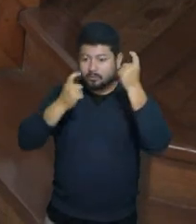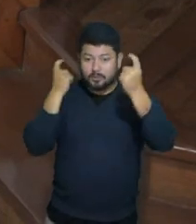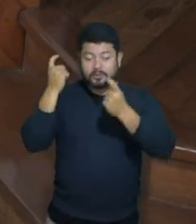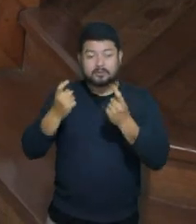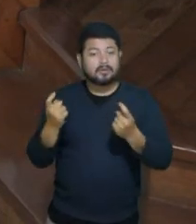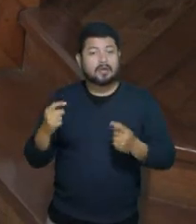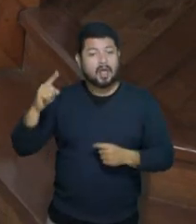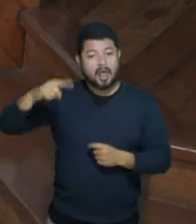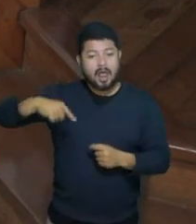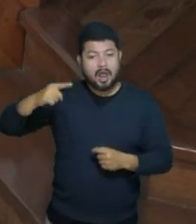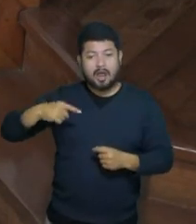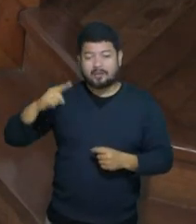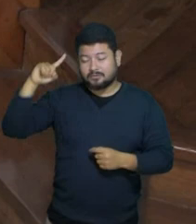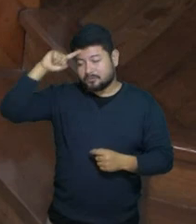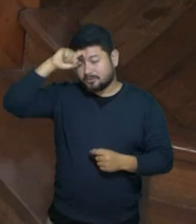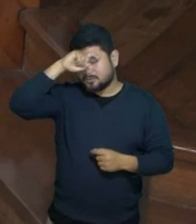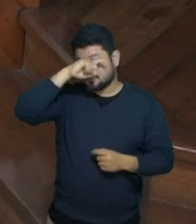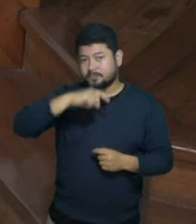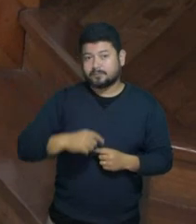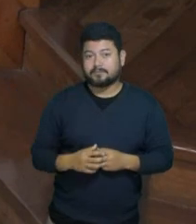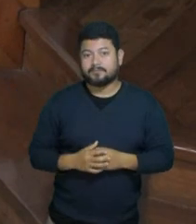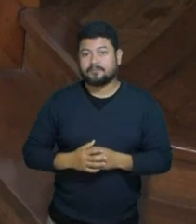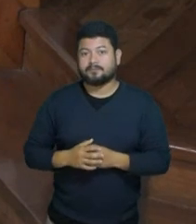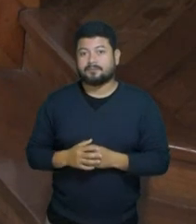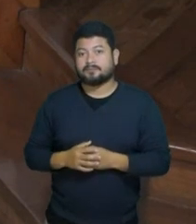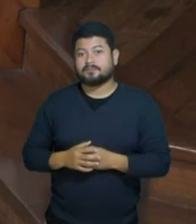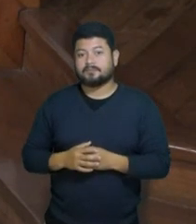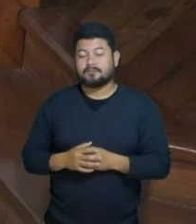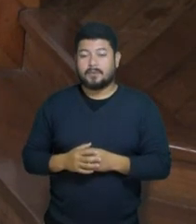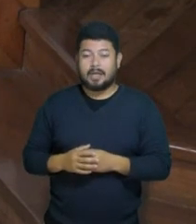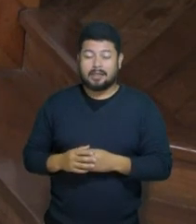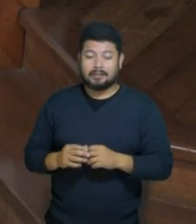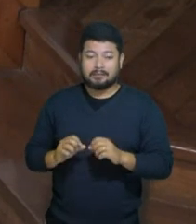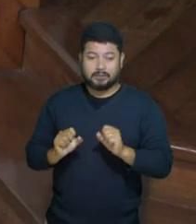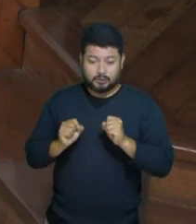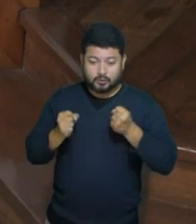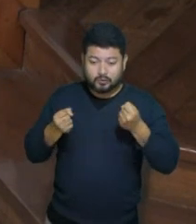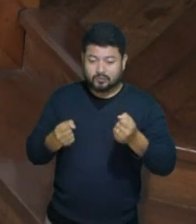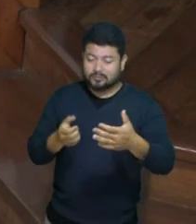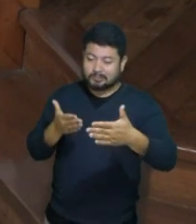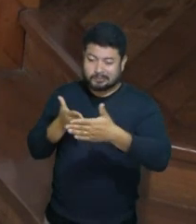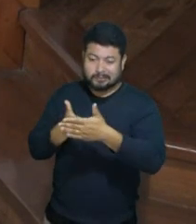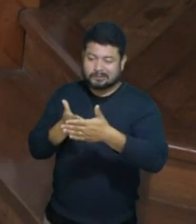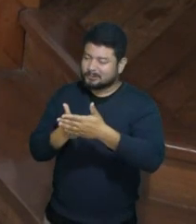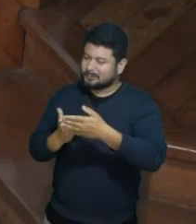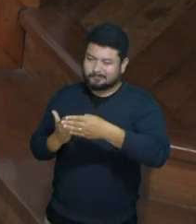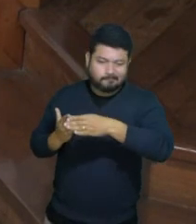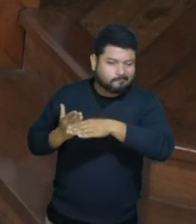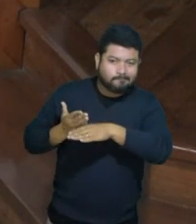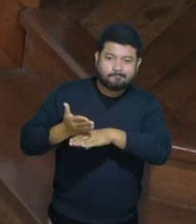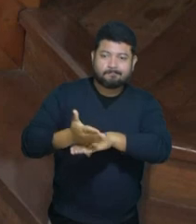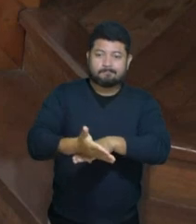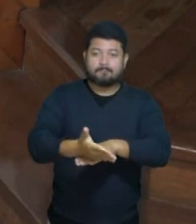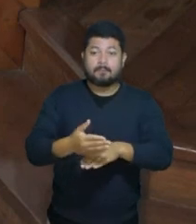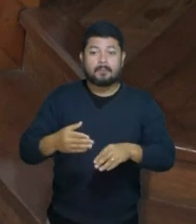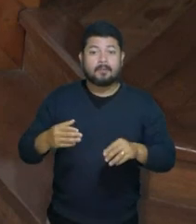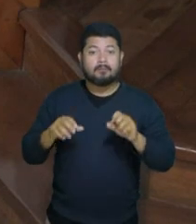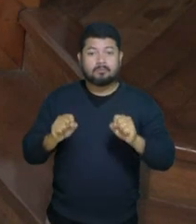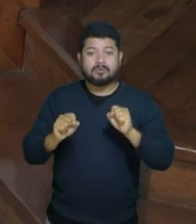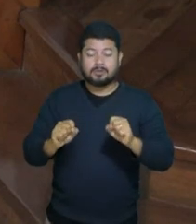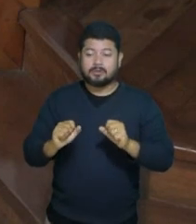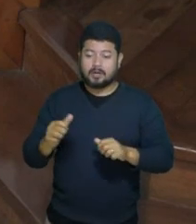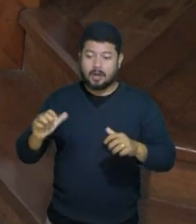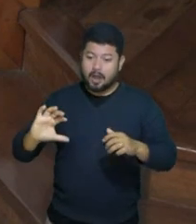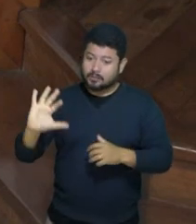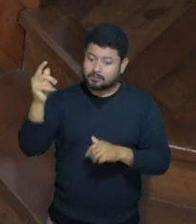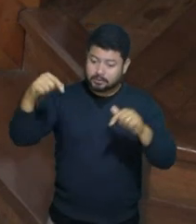que tentar, sabe, passar essa barreira, porque se poderia ter acontecido em Santa Catarina, e